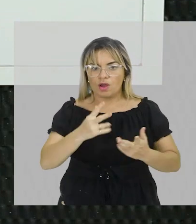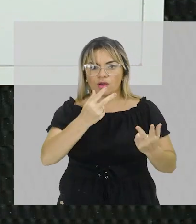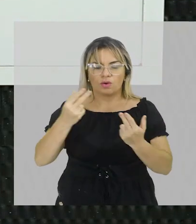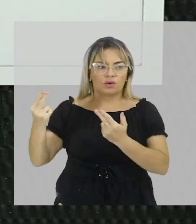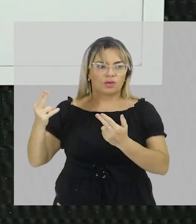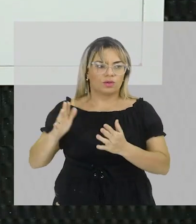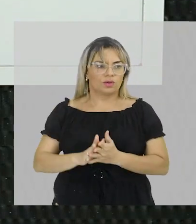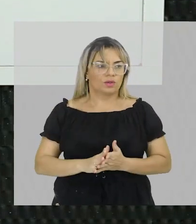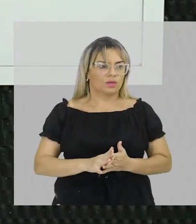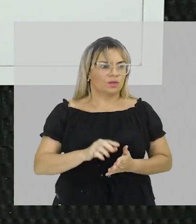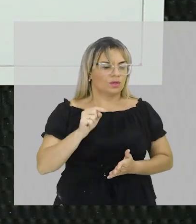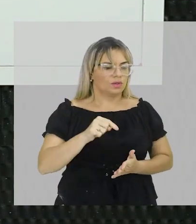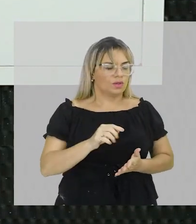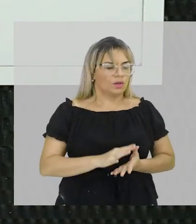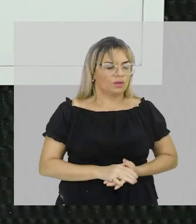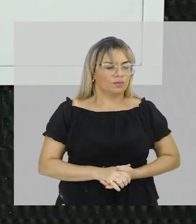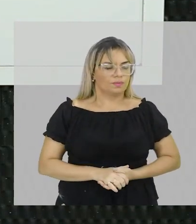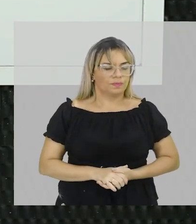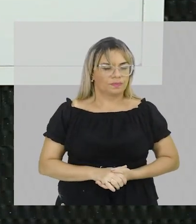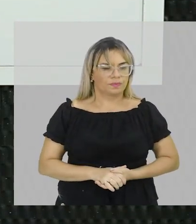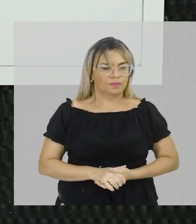Ou seja, que o x ao quadrado